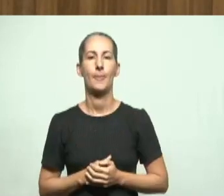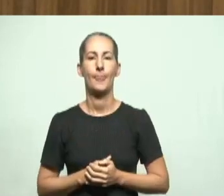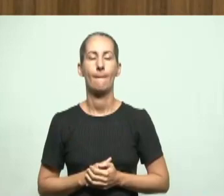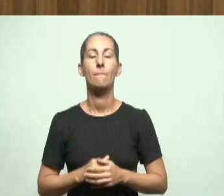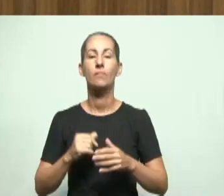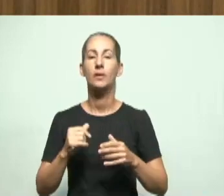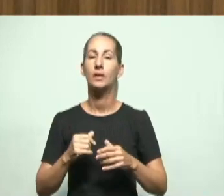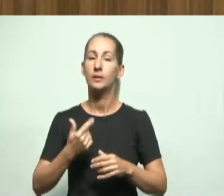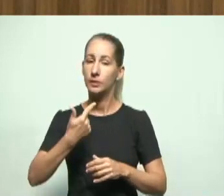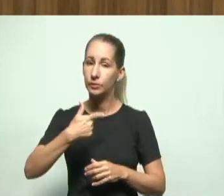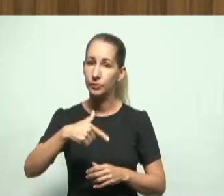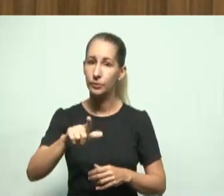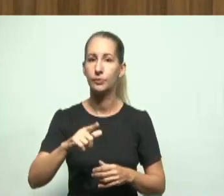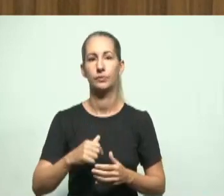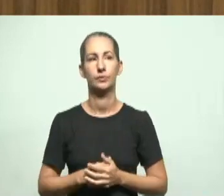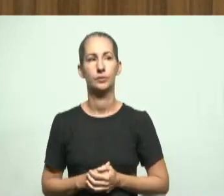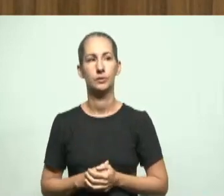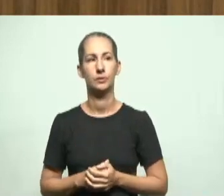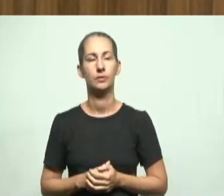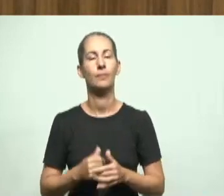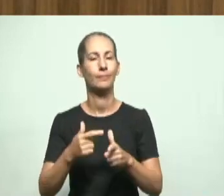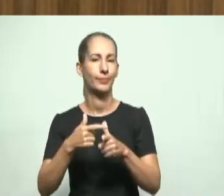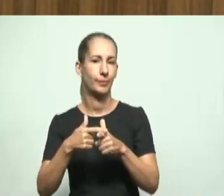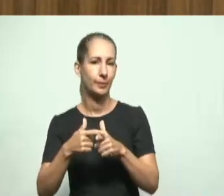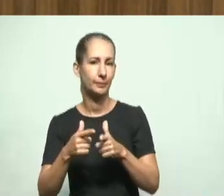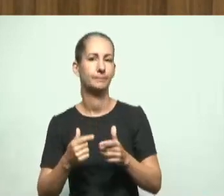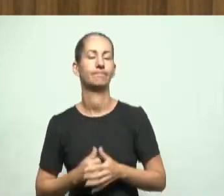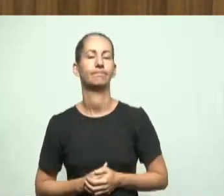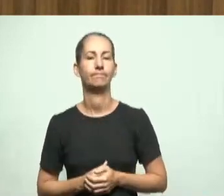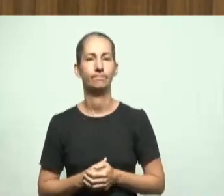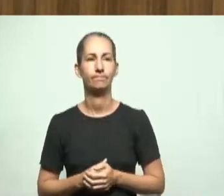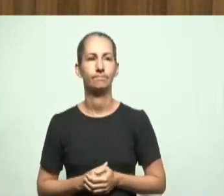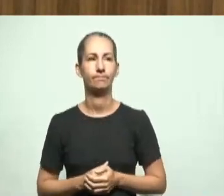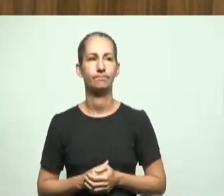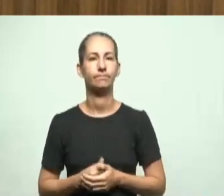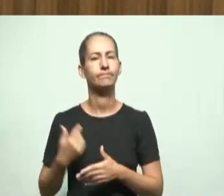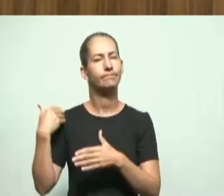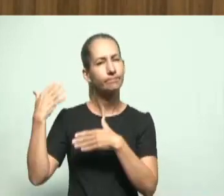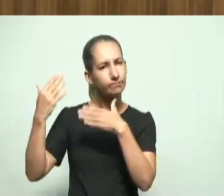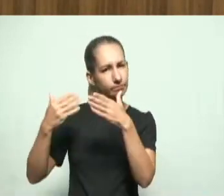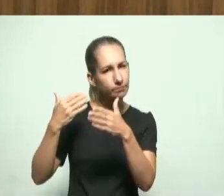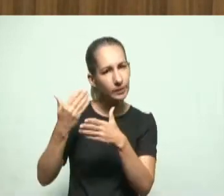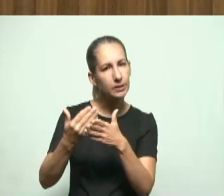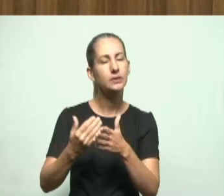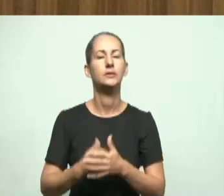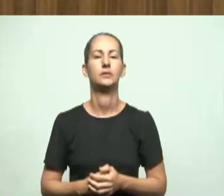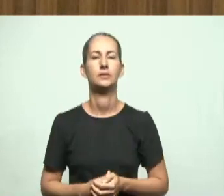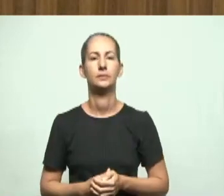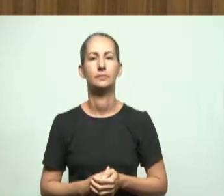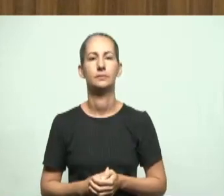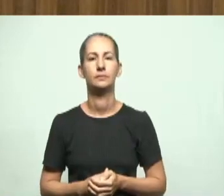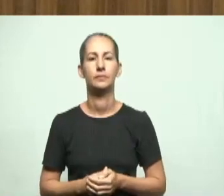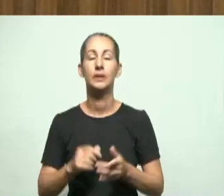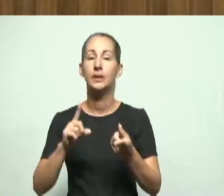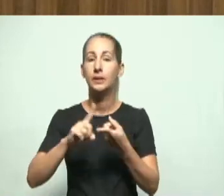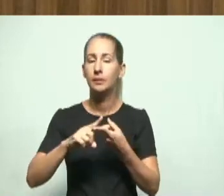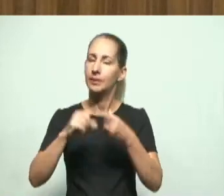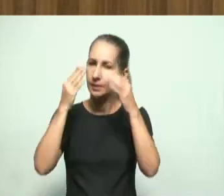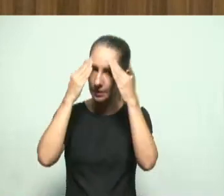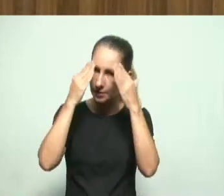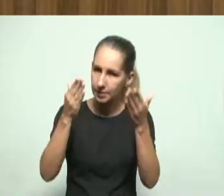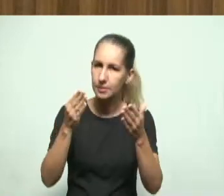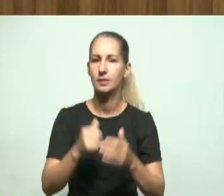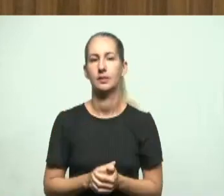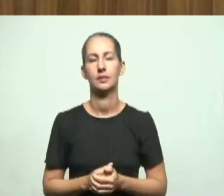para falar mais uma vez dos problemas, né, que vem acontecendo, mas também de agradecer